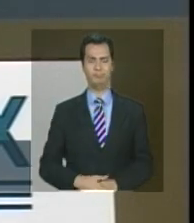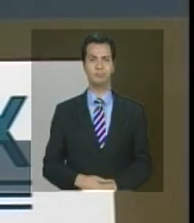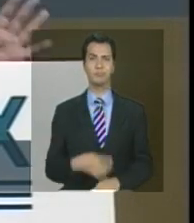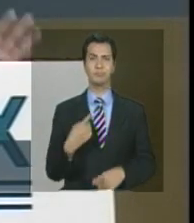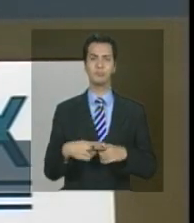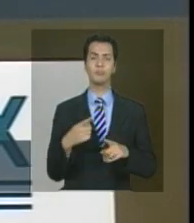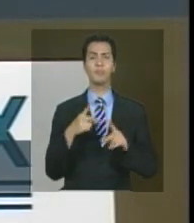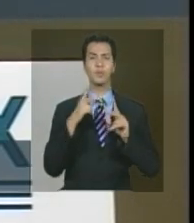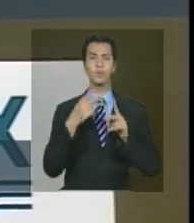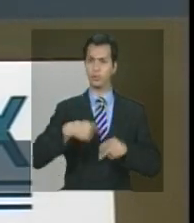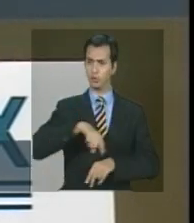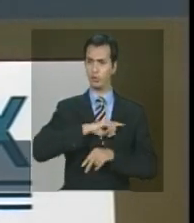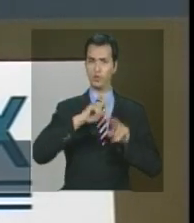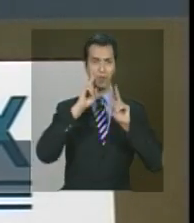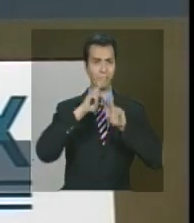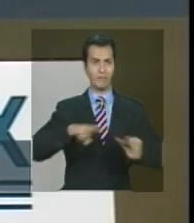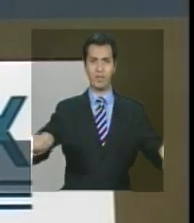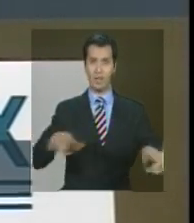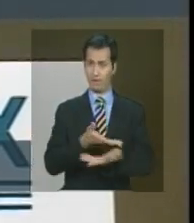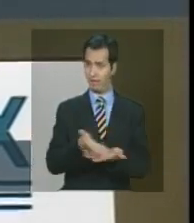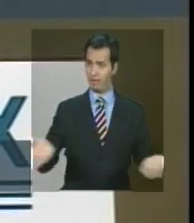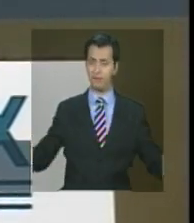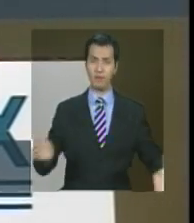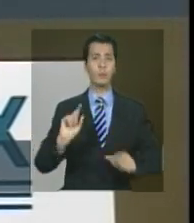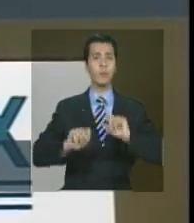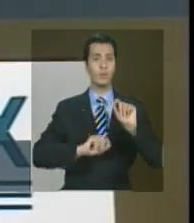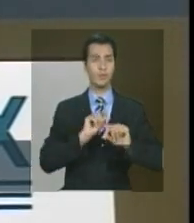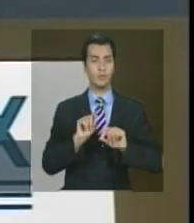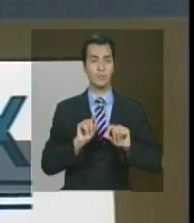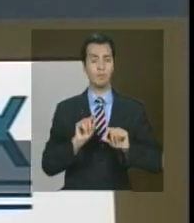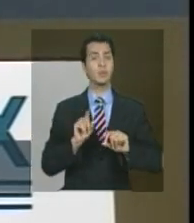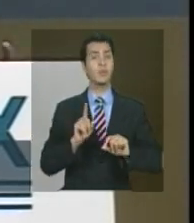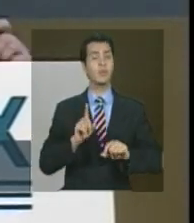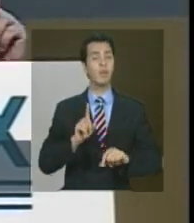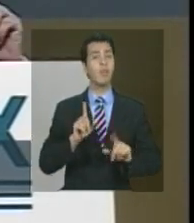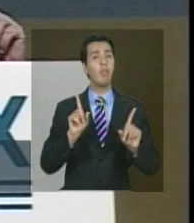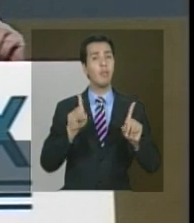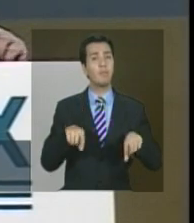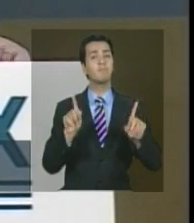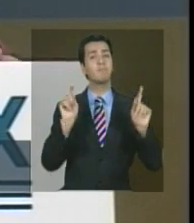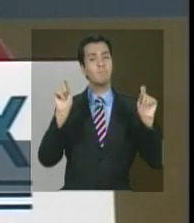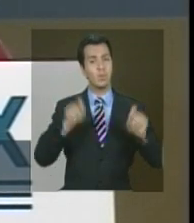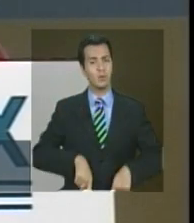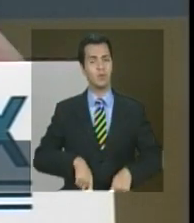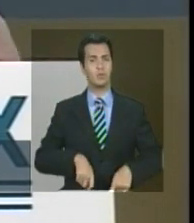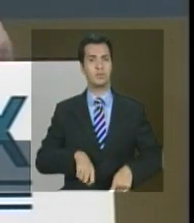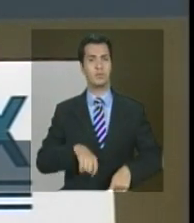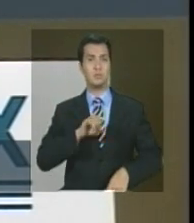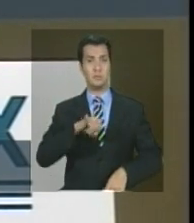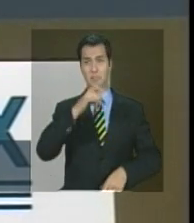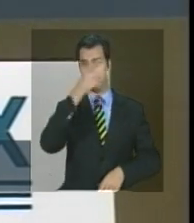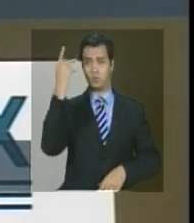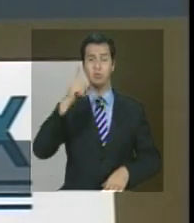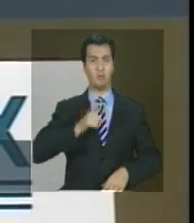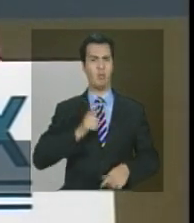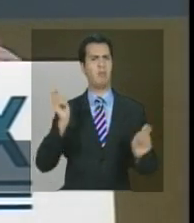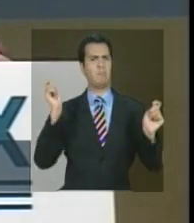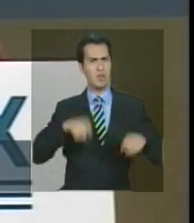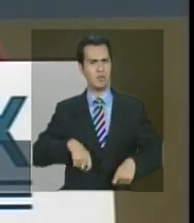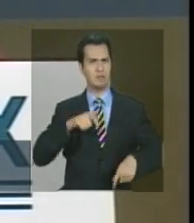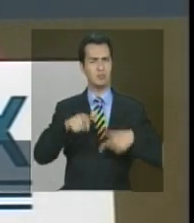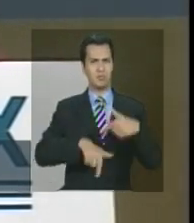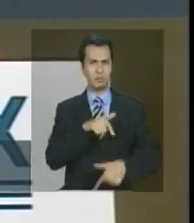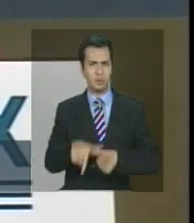a possibilidade que quem tem capacidade de trabalho,